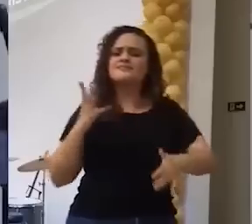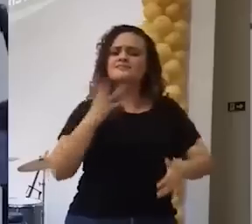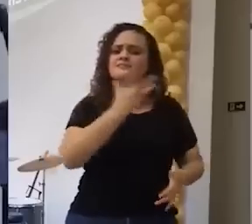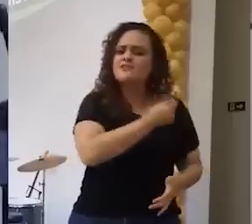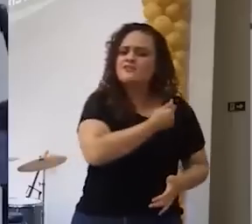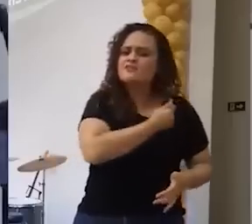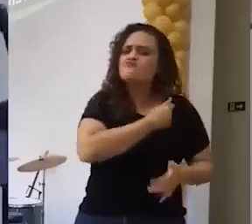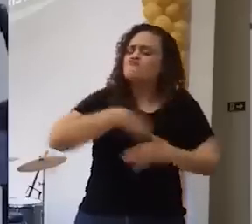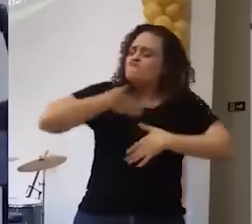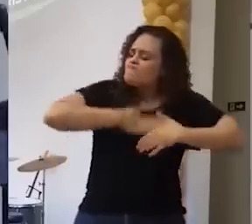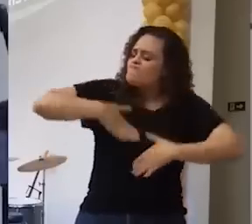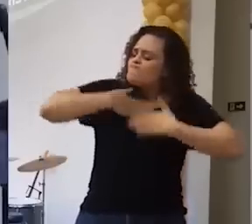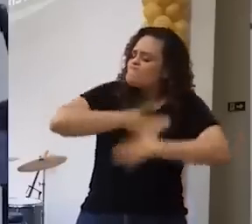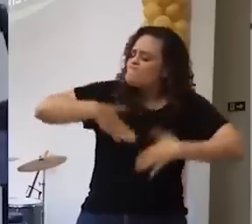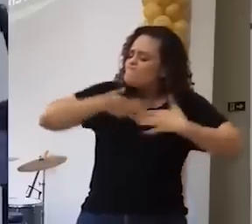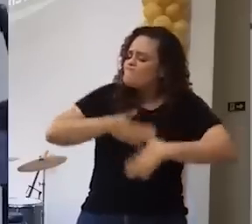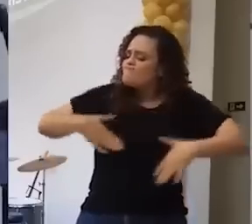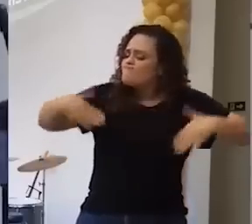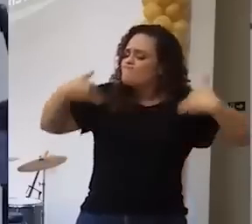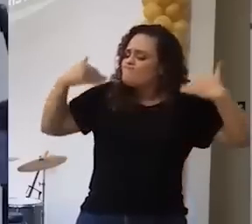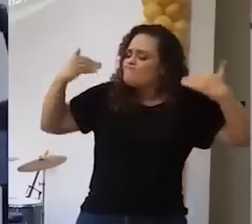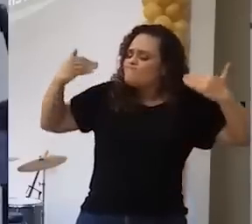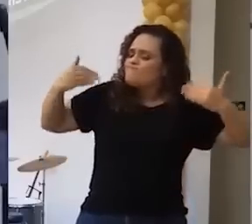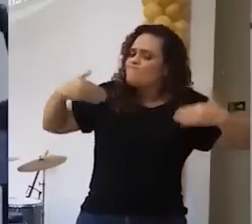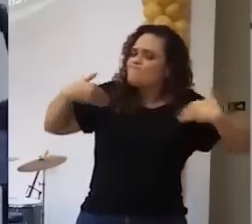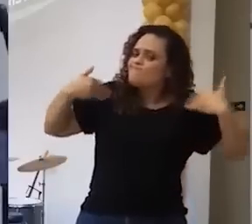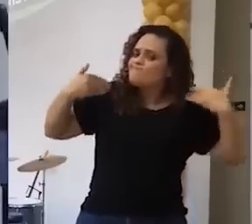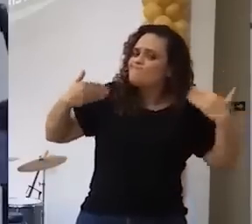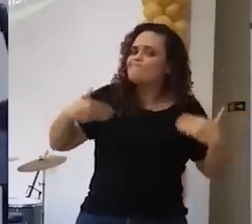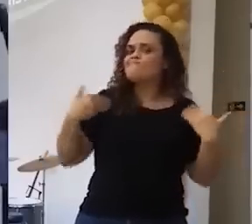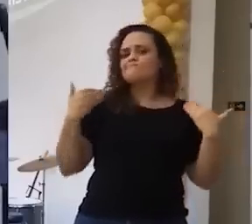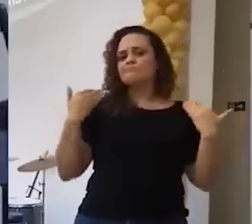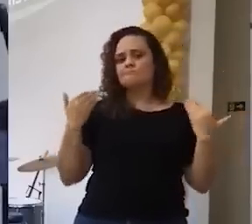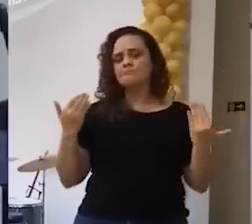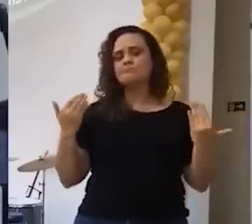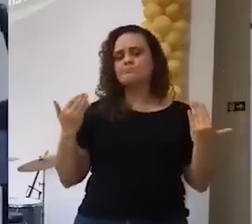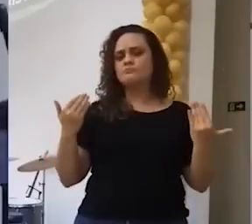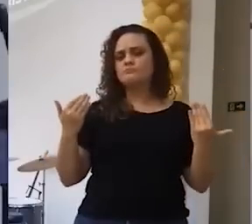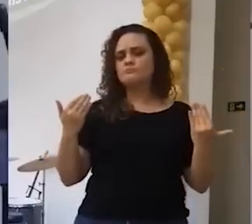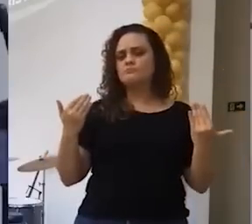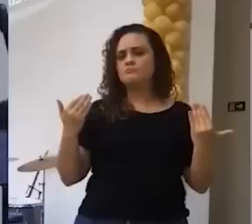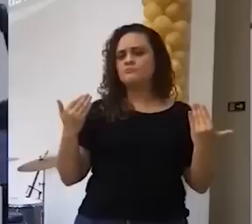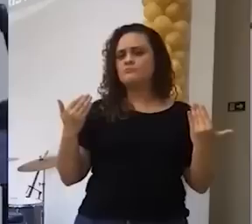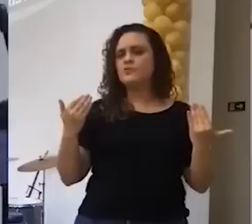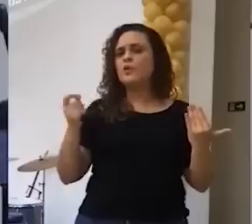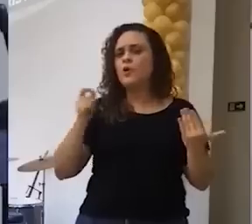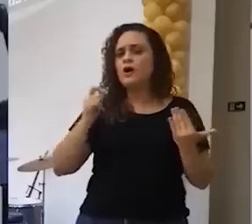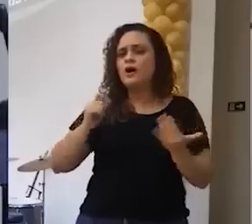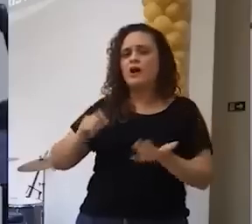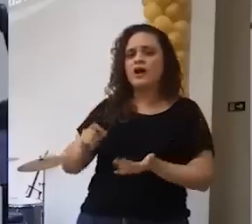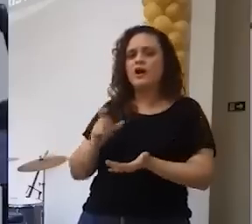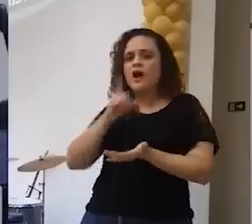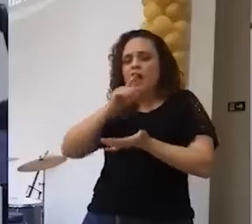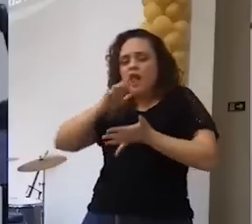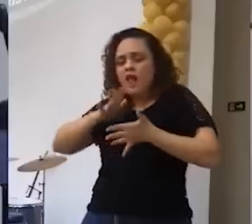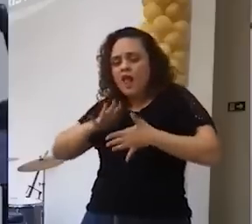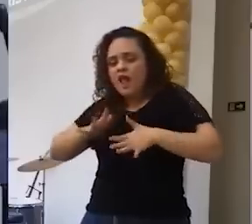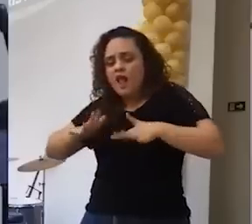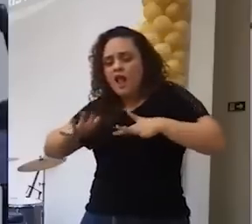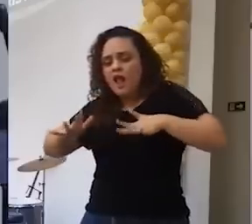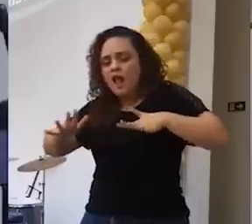alegria. Estão usufruindo dessa alegria. Estão bebendo desta fonte